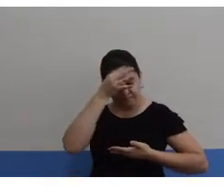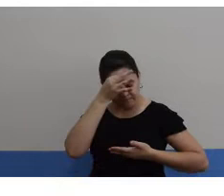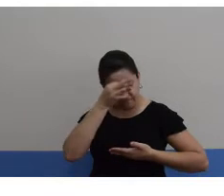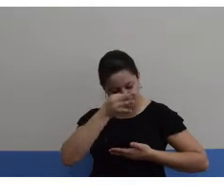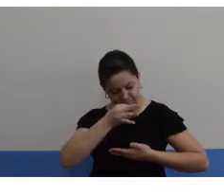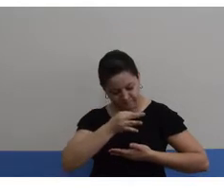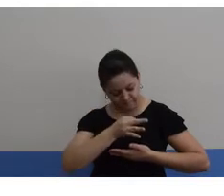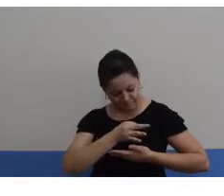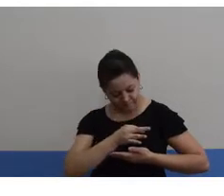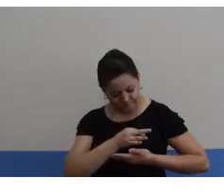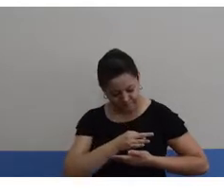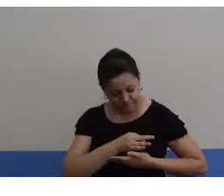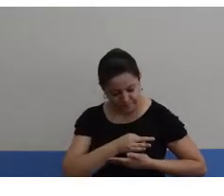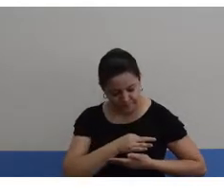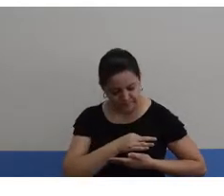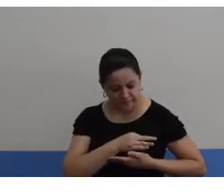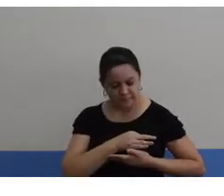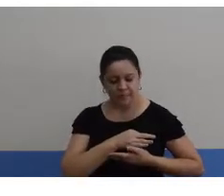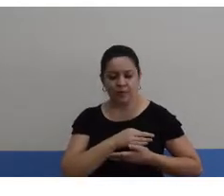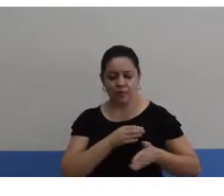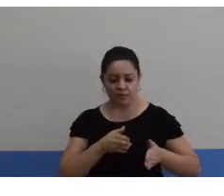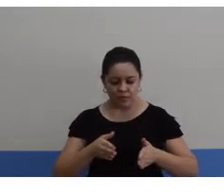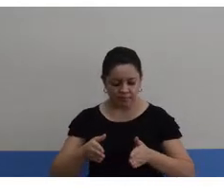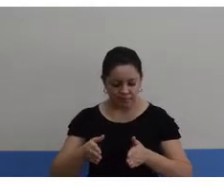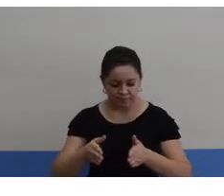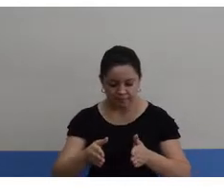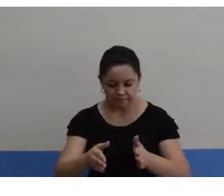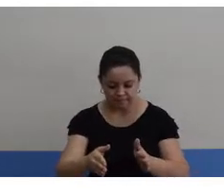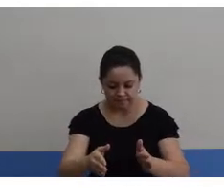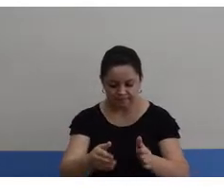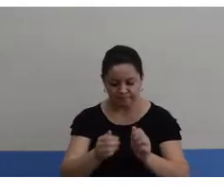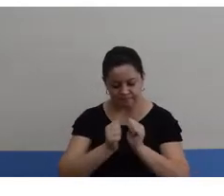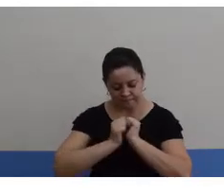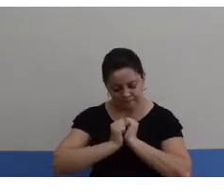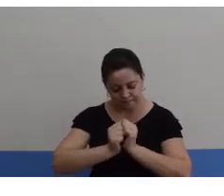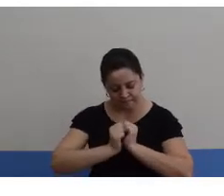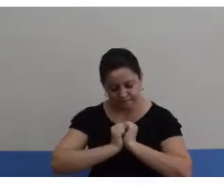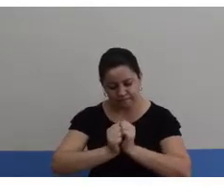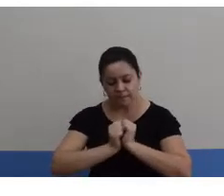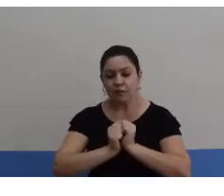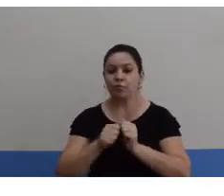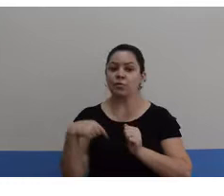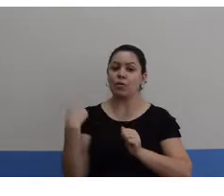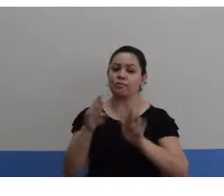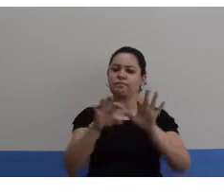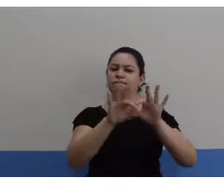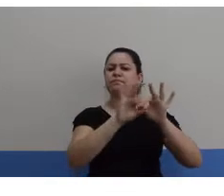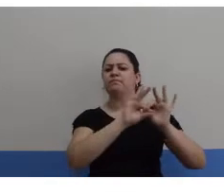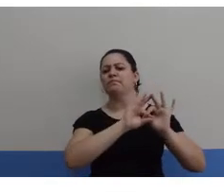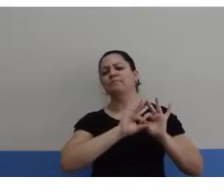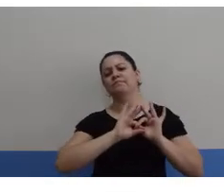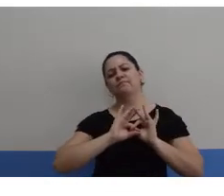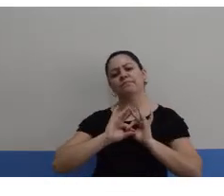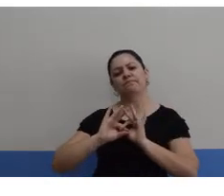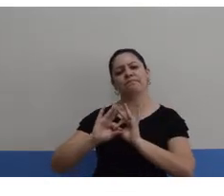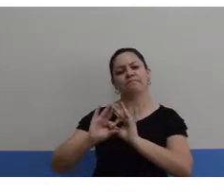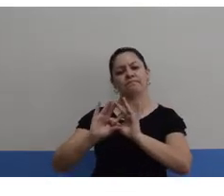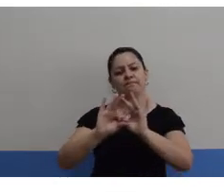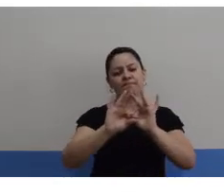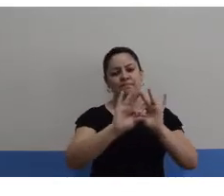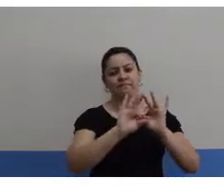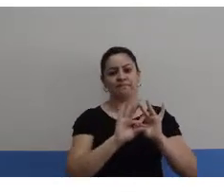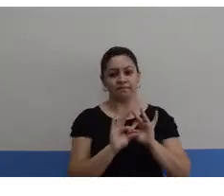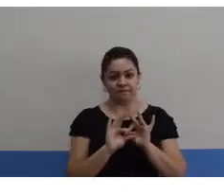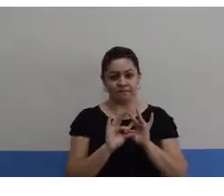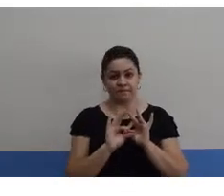Mostrai-nos o destino, caminhai conosco, conservando-nos em comunhão. Ai